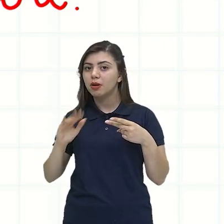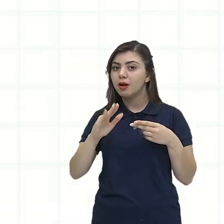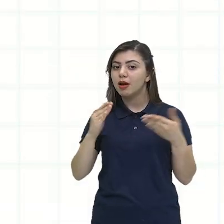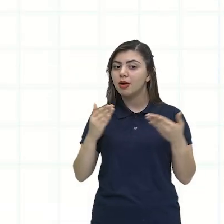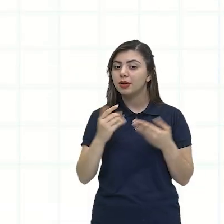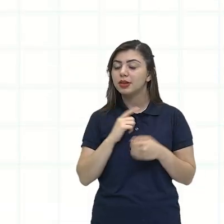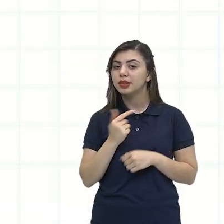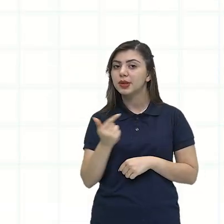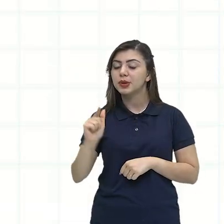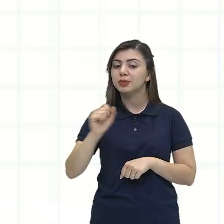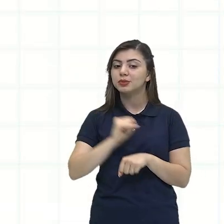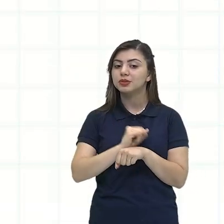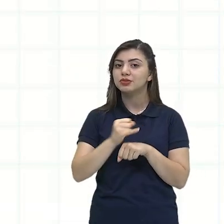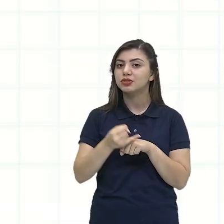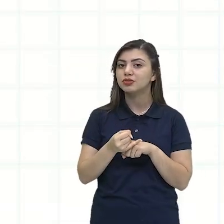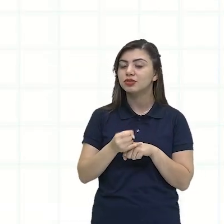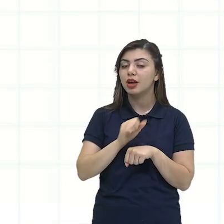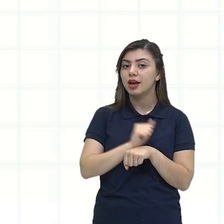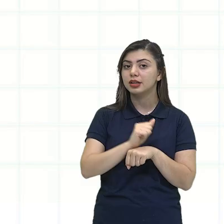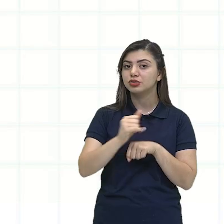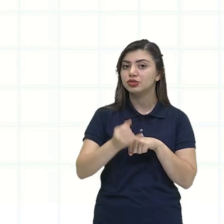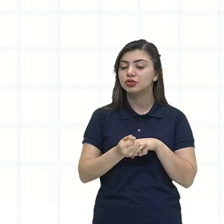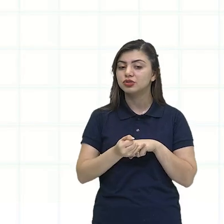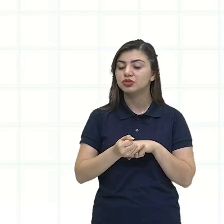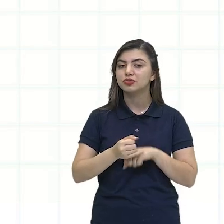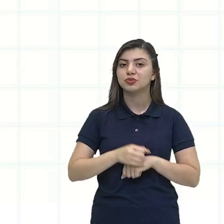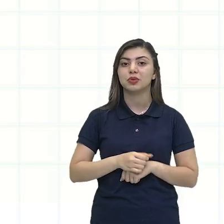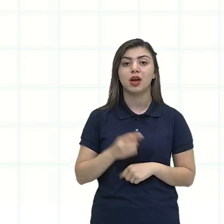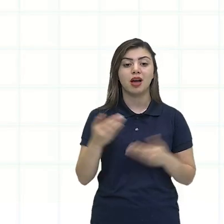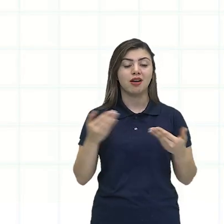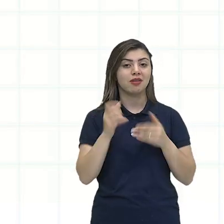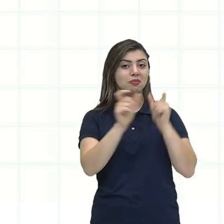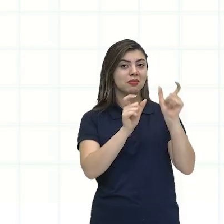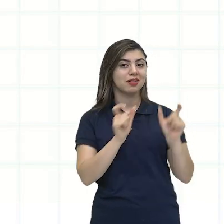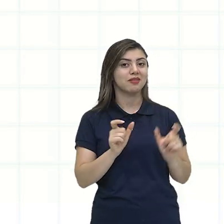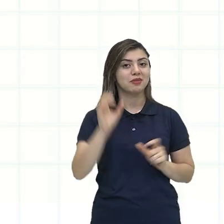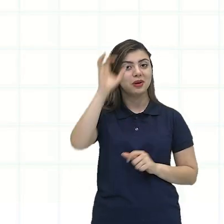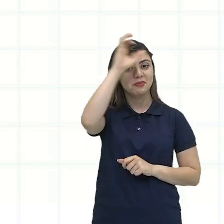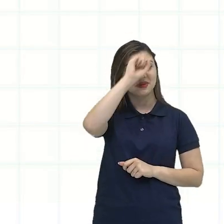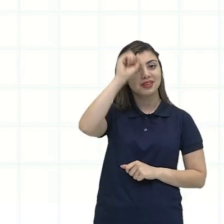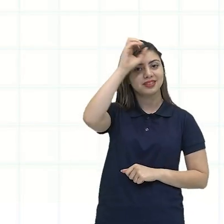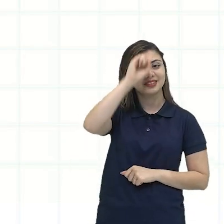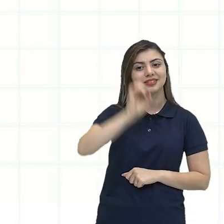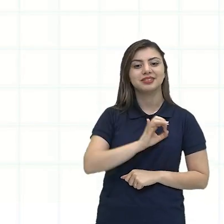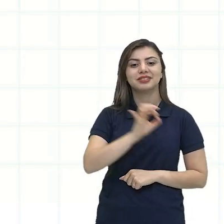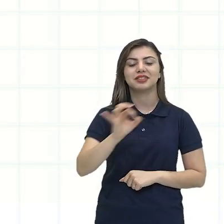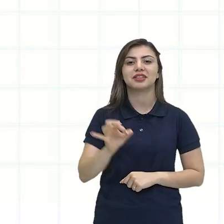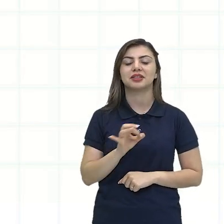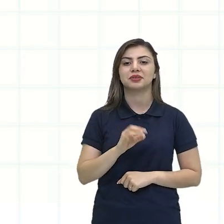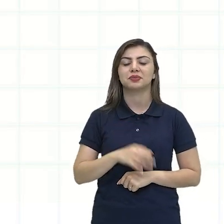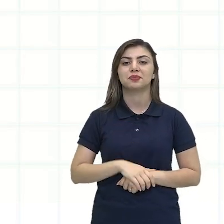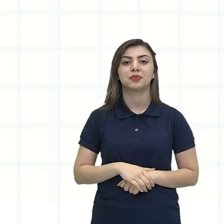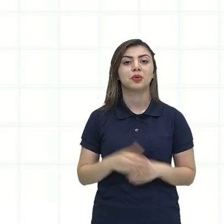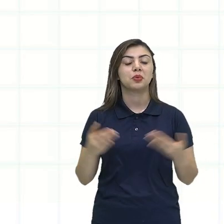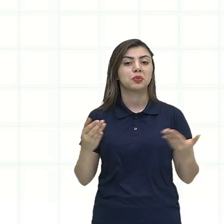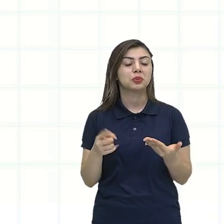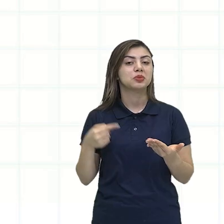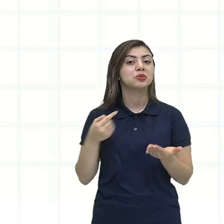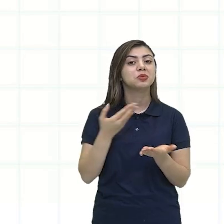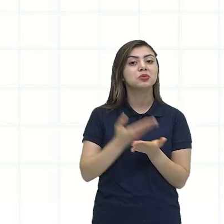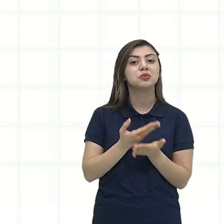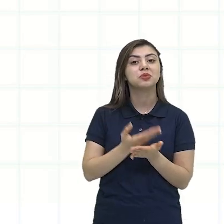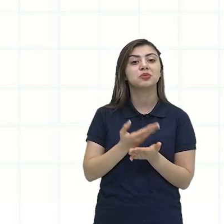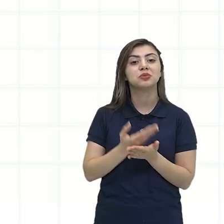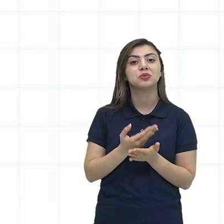aqui ampliar o vocabulário, né? Sem vocabulário a gente não consegue falar uma frase. E eu estou trabalhando aqui a